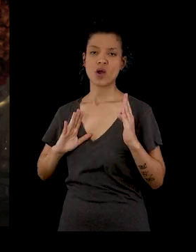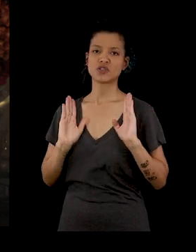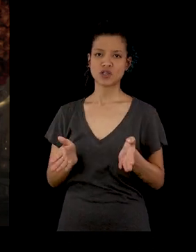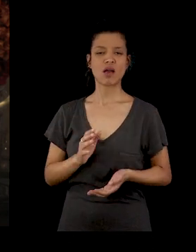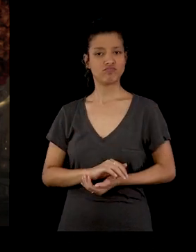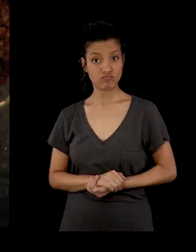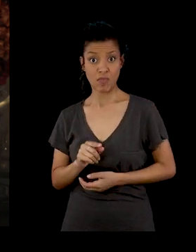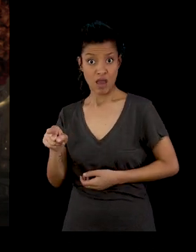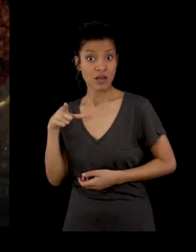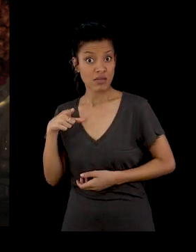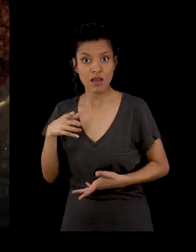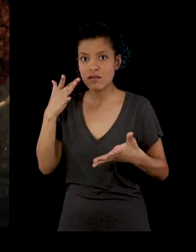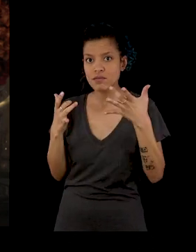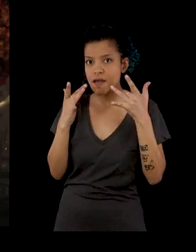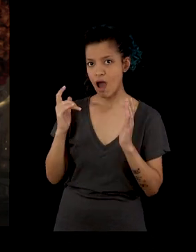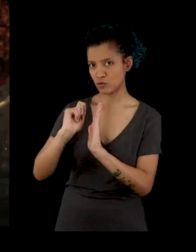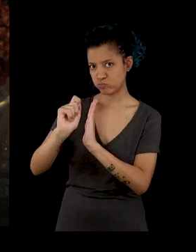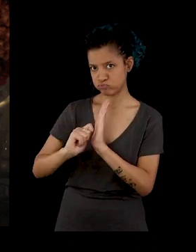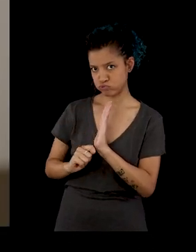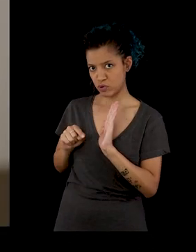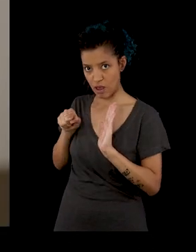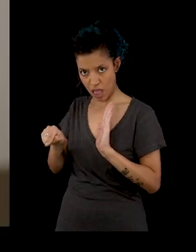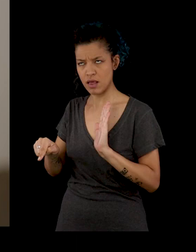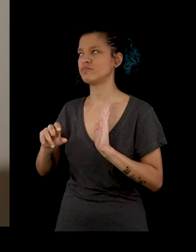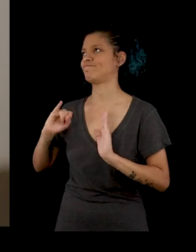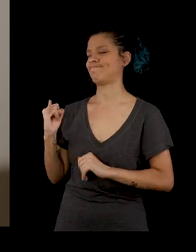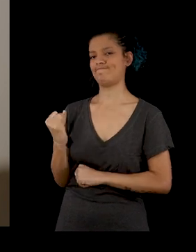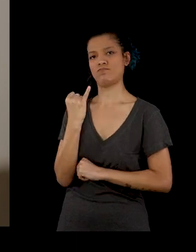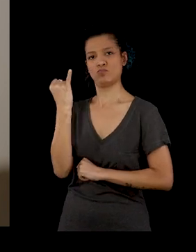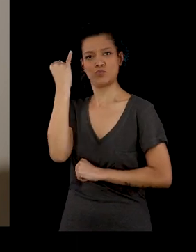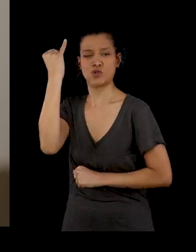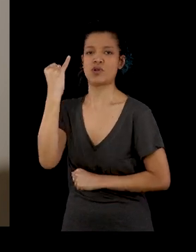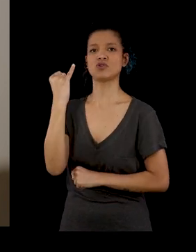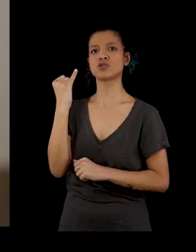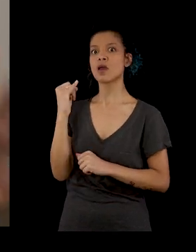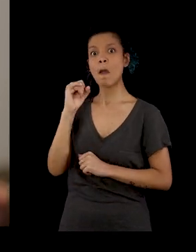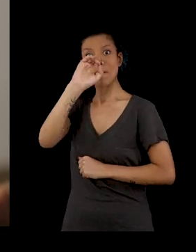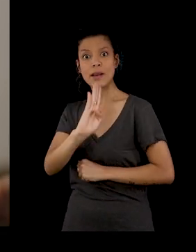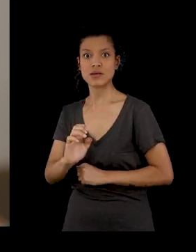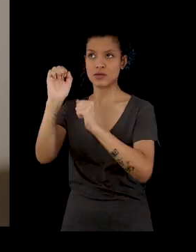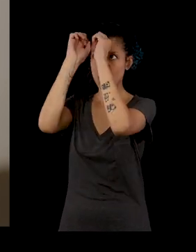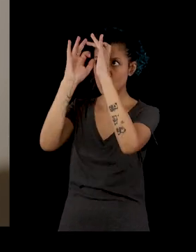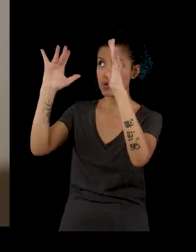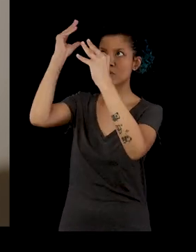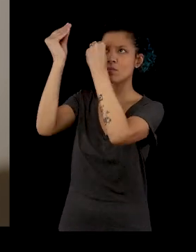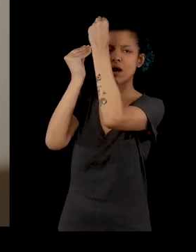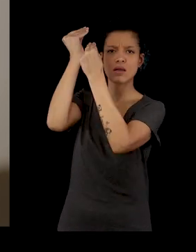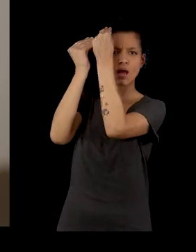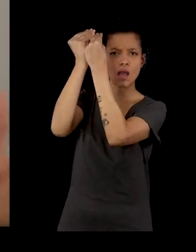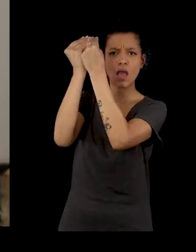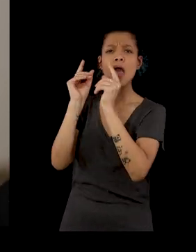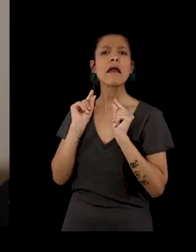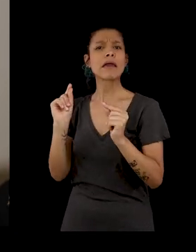Há uma peça dele extraordinária que é tão importante para o imaginário brasileiro que ninguém se